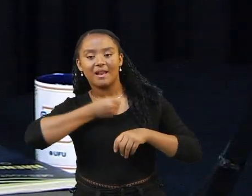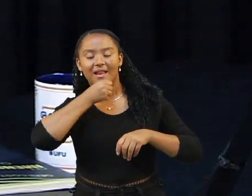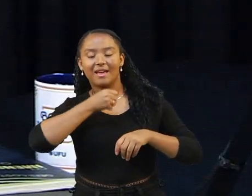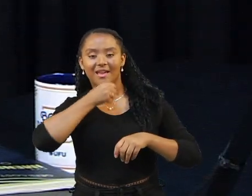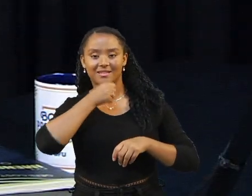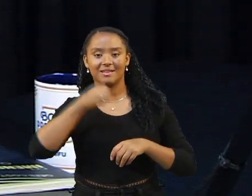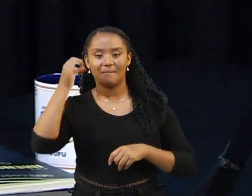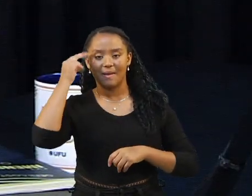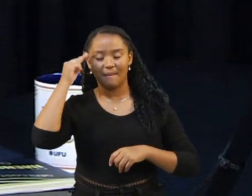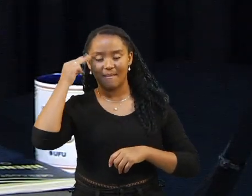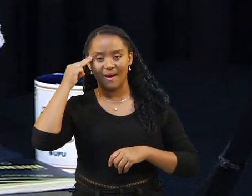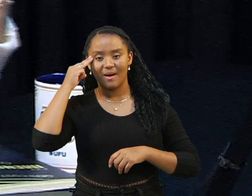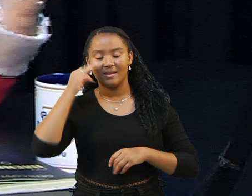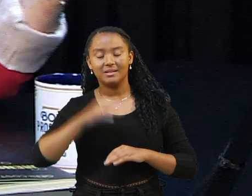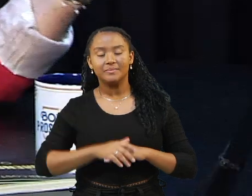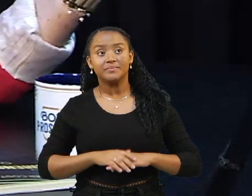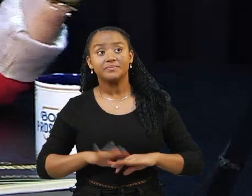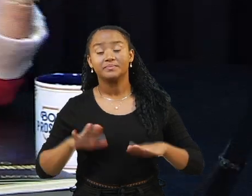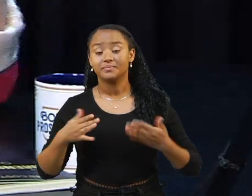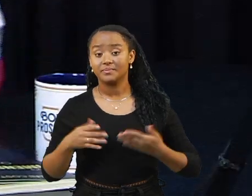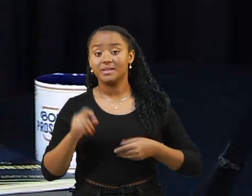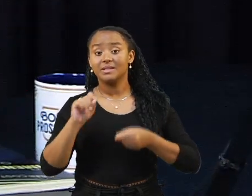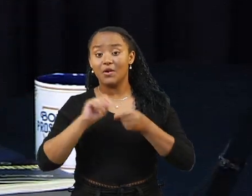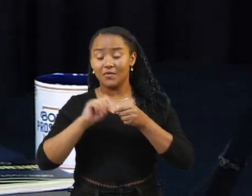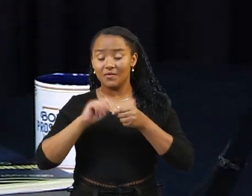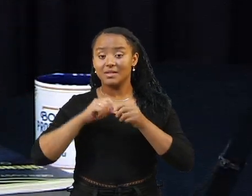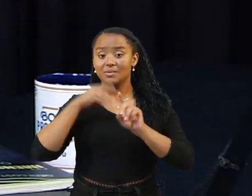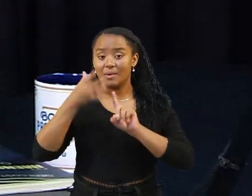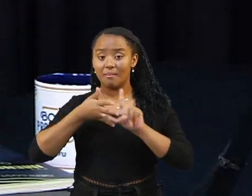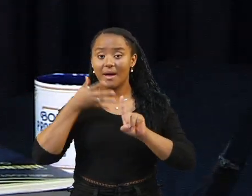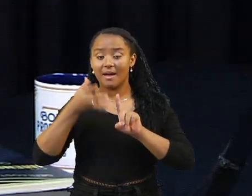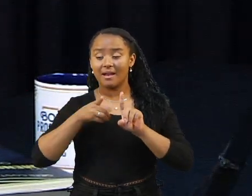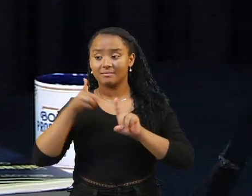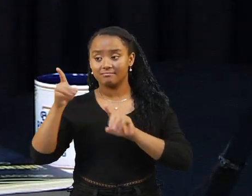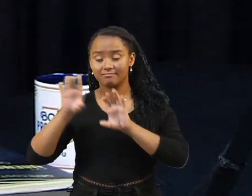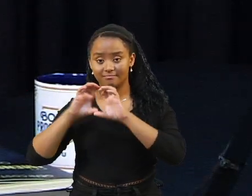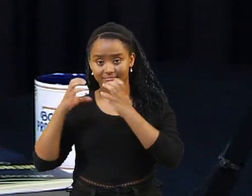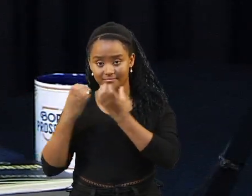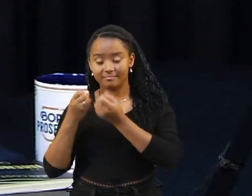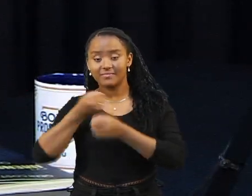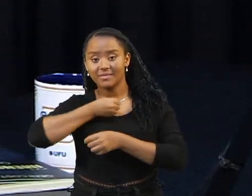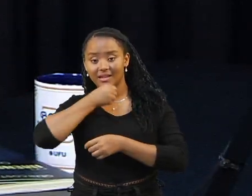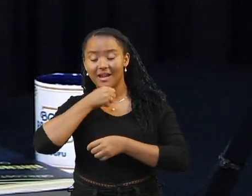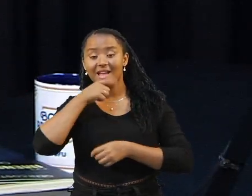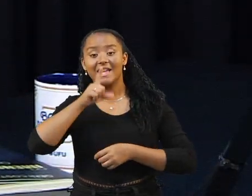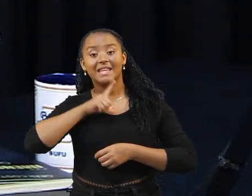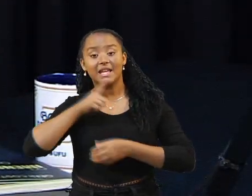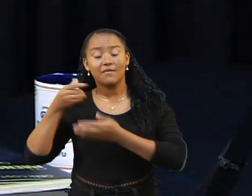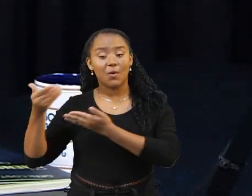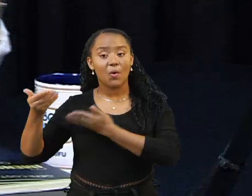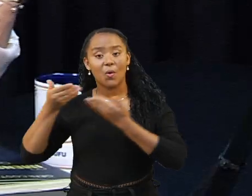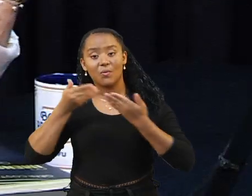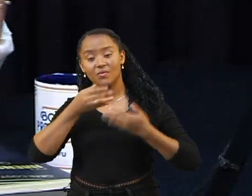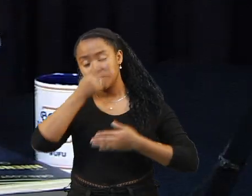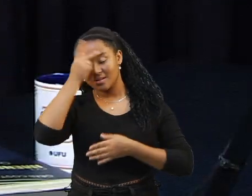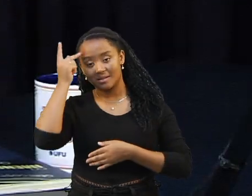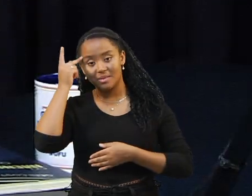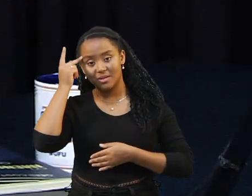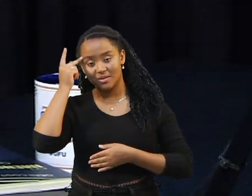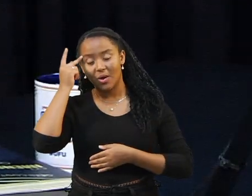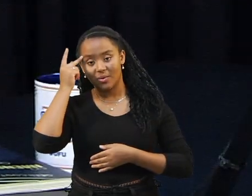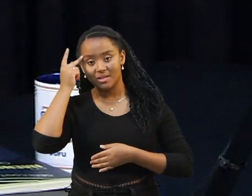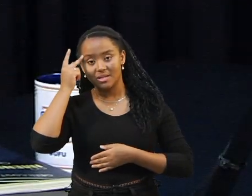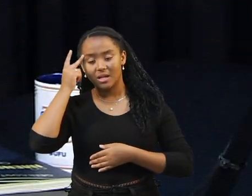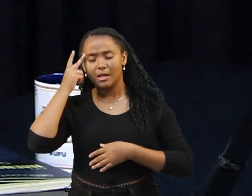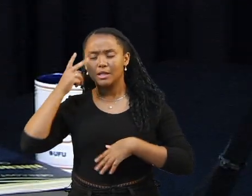da Velhice e Memória, um grande, né? A gente fez uma palestra lá no Conselho e teve um convite para